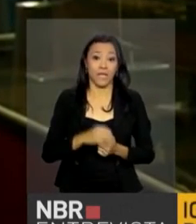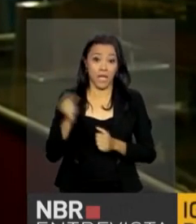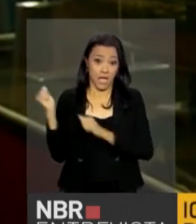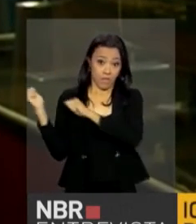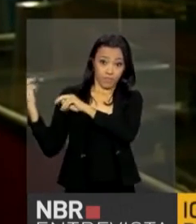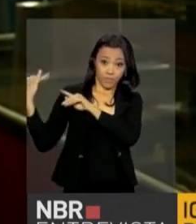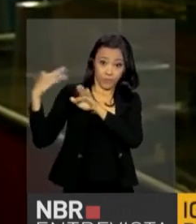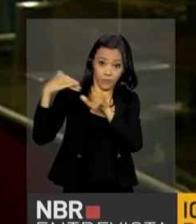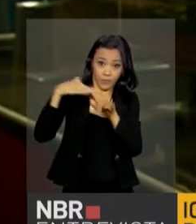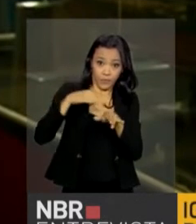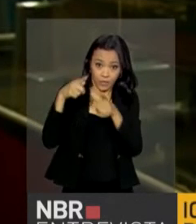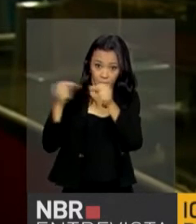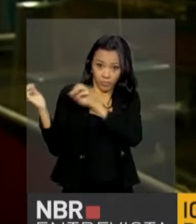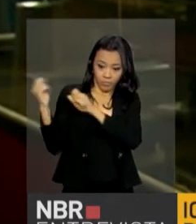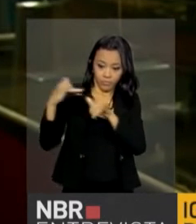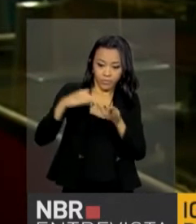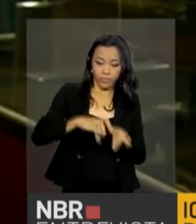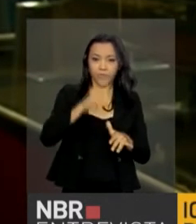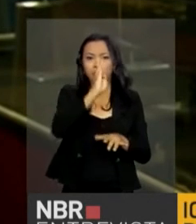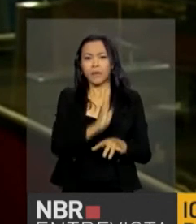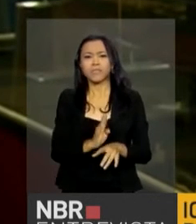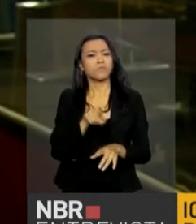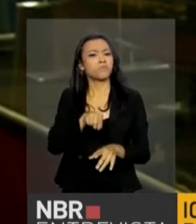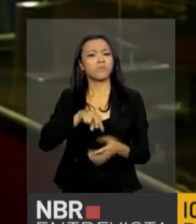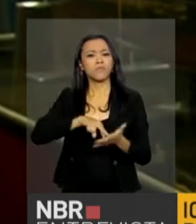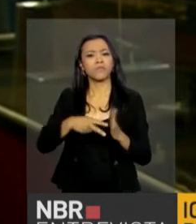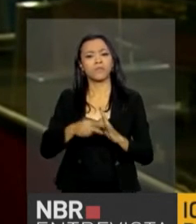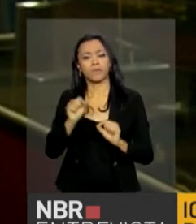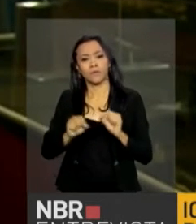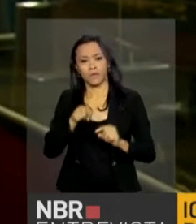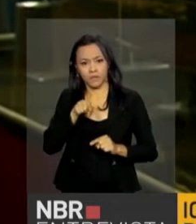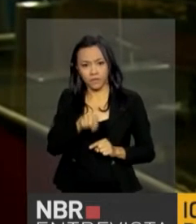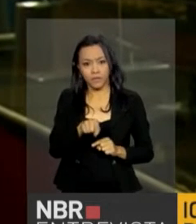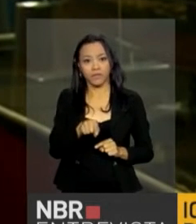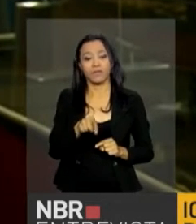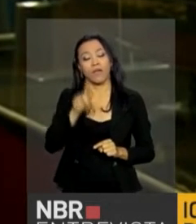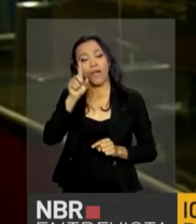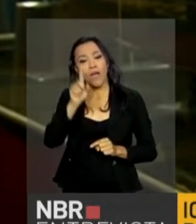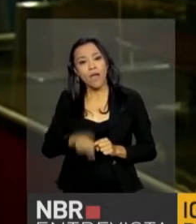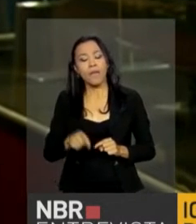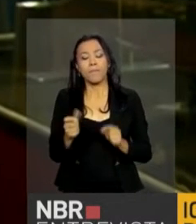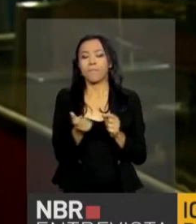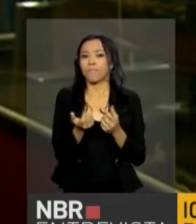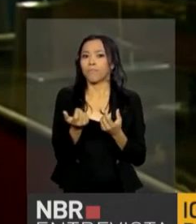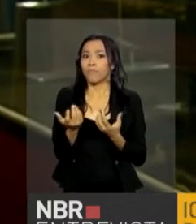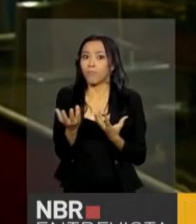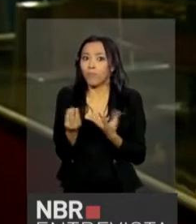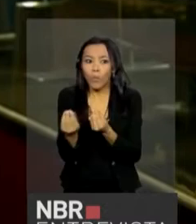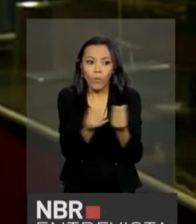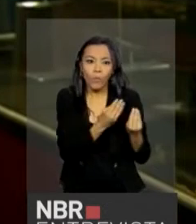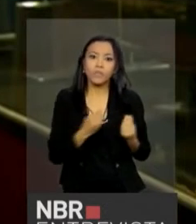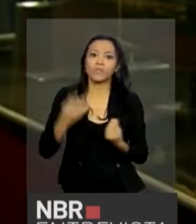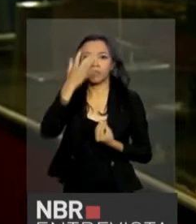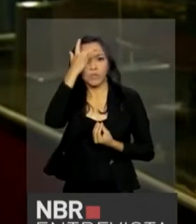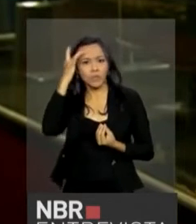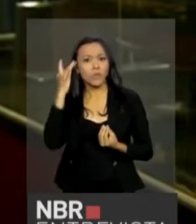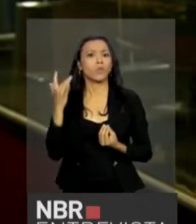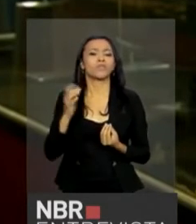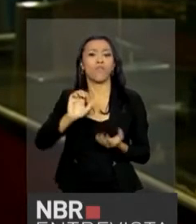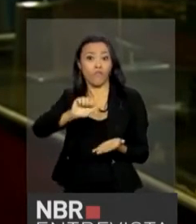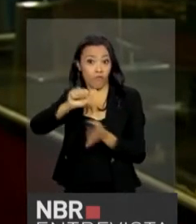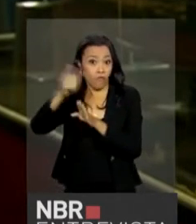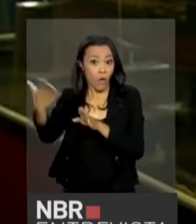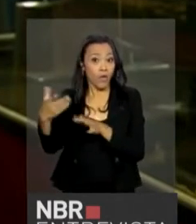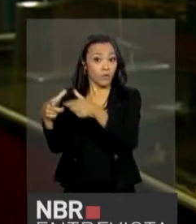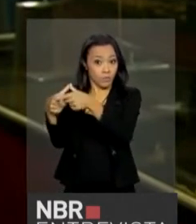se constitui hoje a concentração maior dos imigrantes do japão fora do país